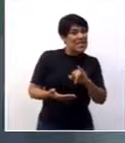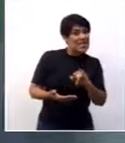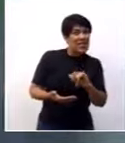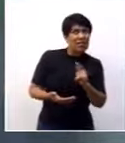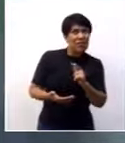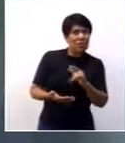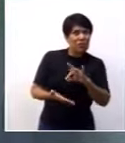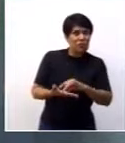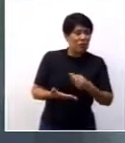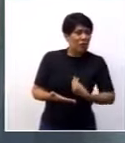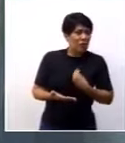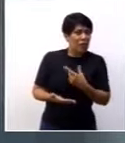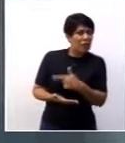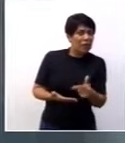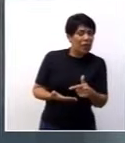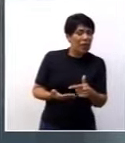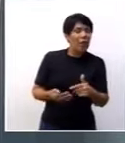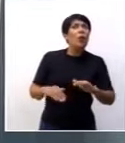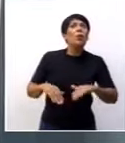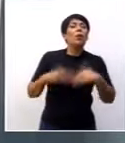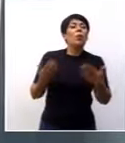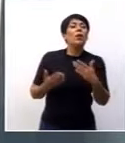quando ou como ele passa a ser real?